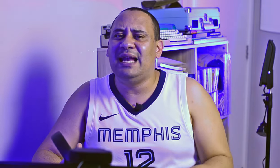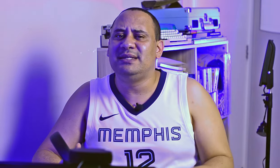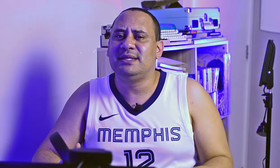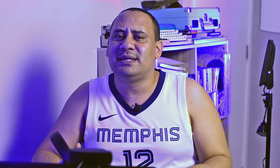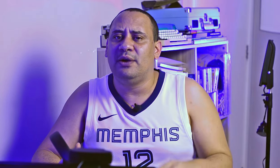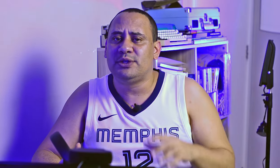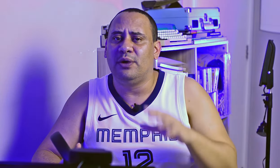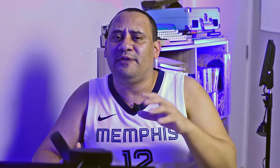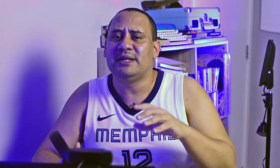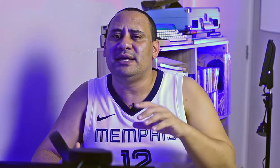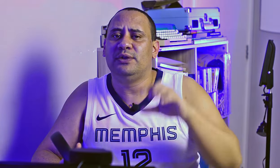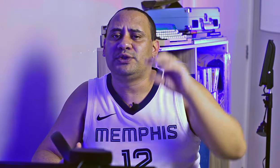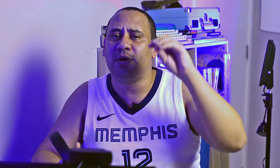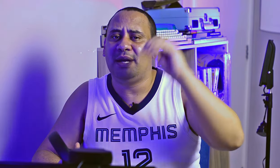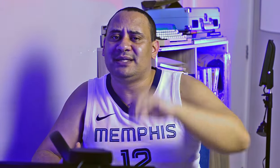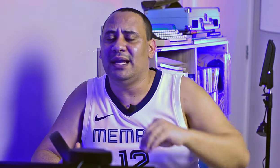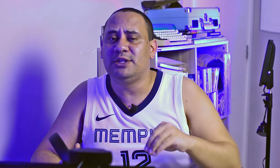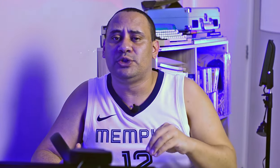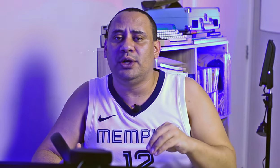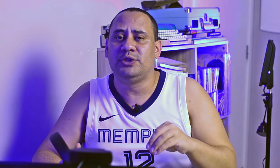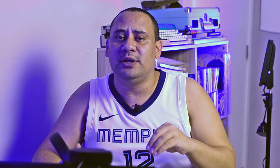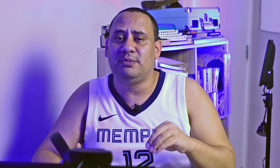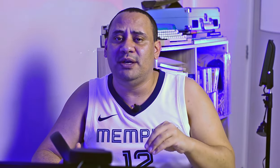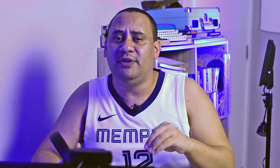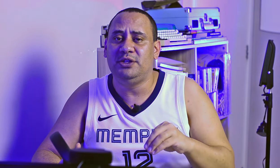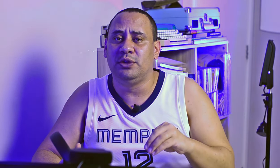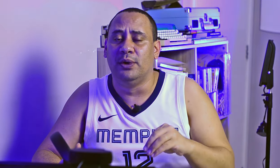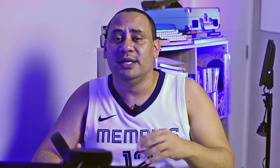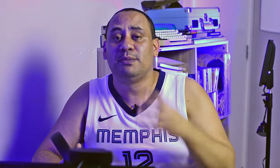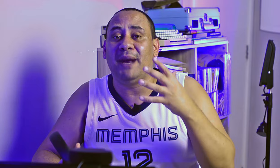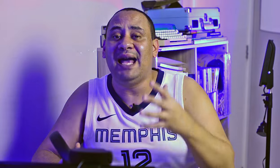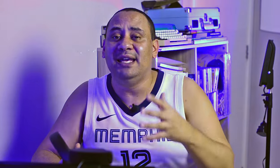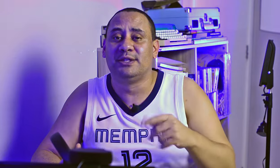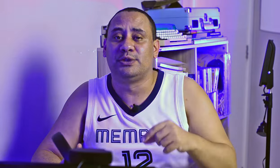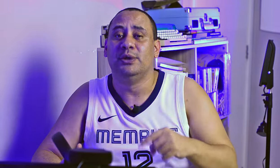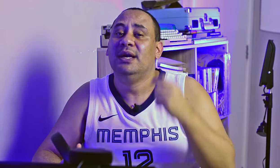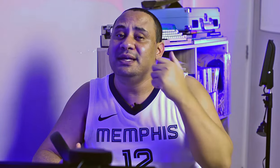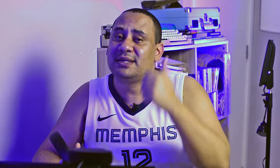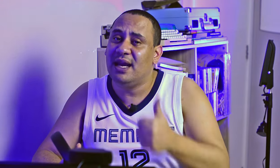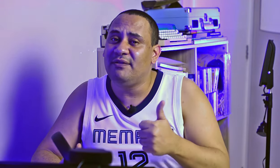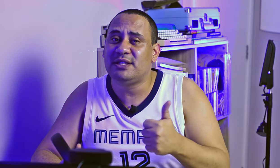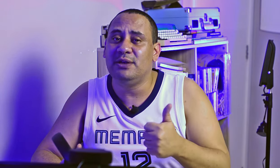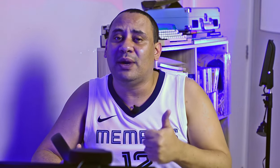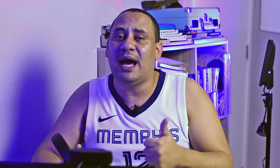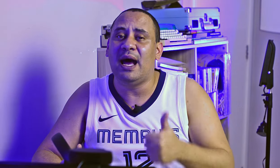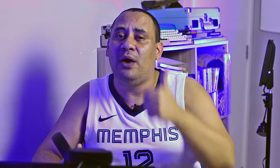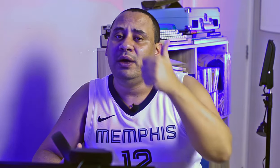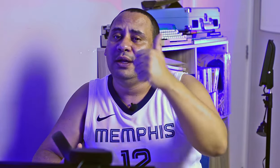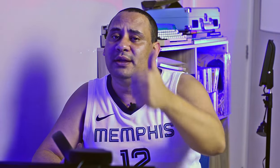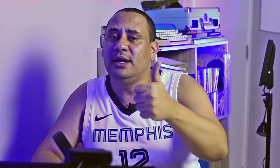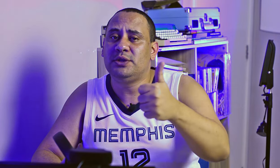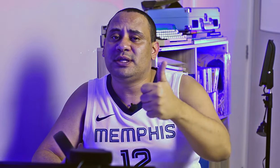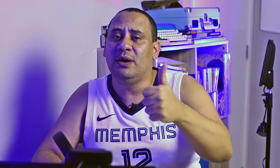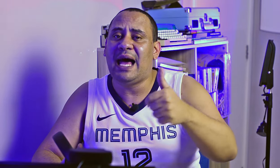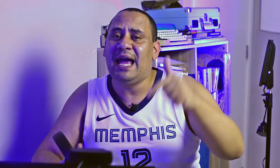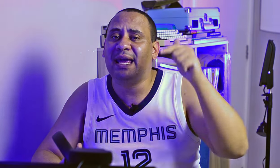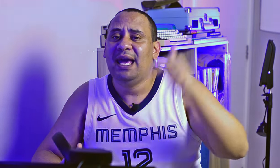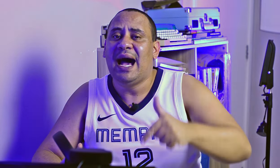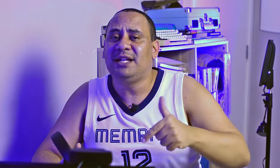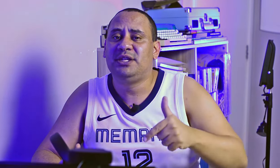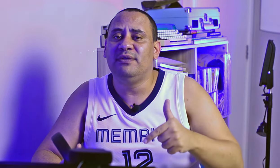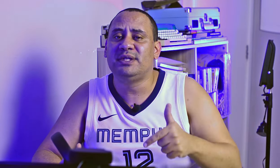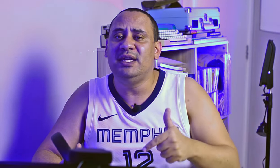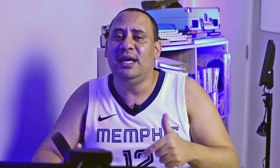as análises que eu estou fazendo sobre as eleições 2022. Para isso, inscreva-se no canal, deixe o seu